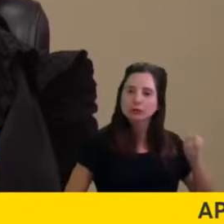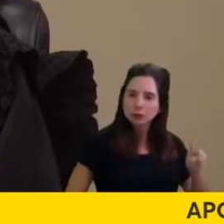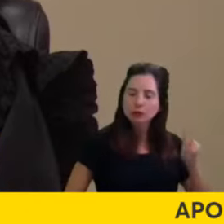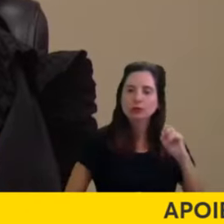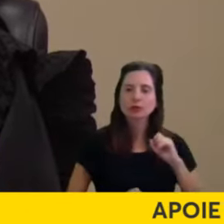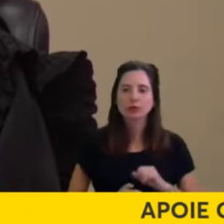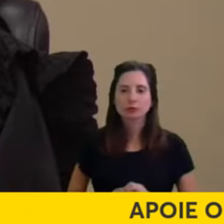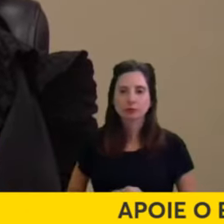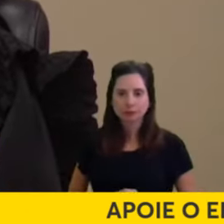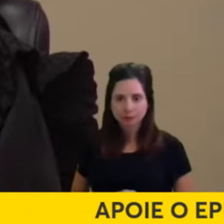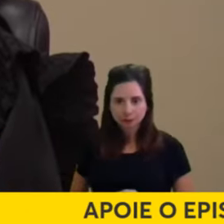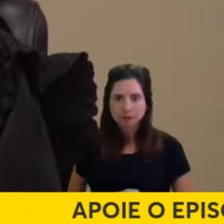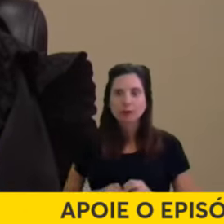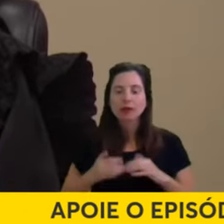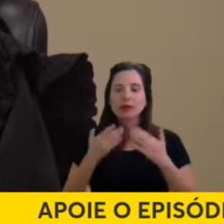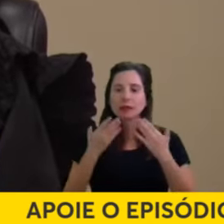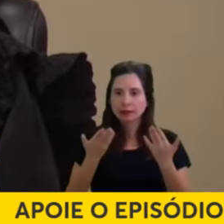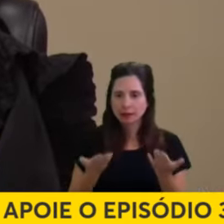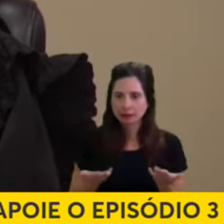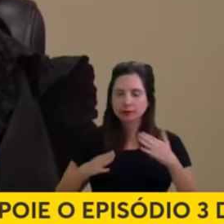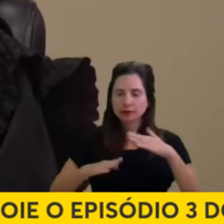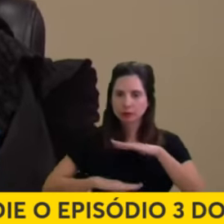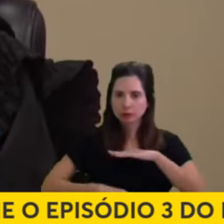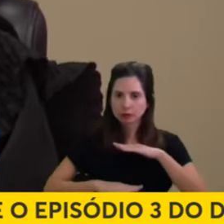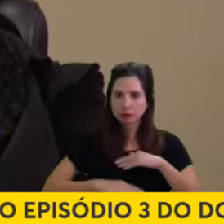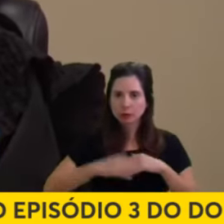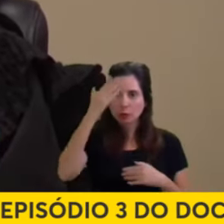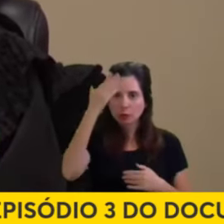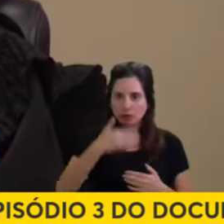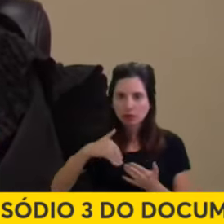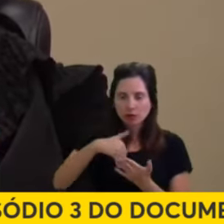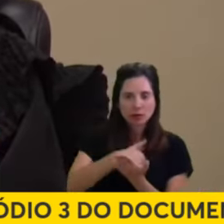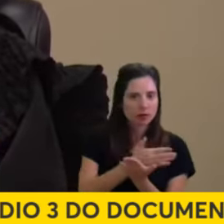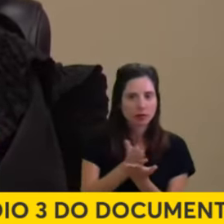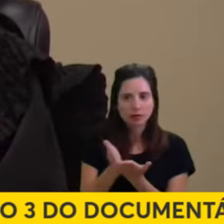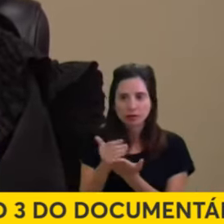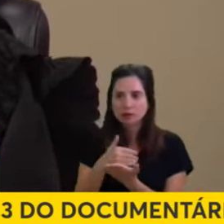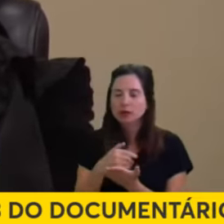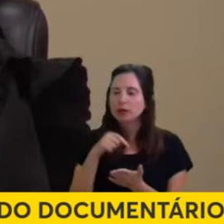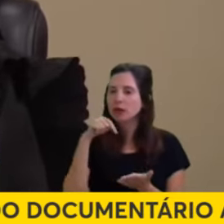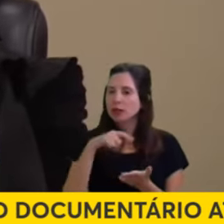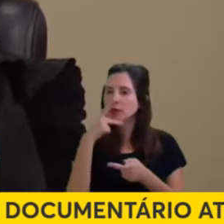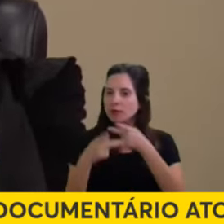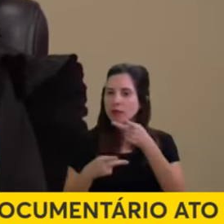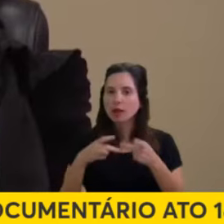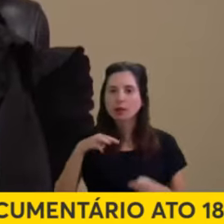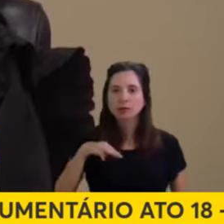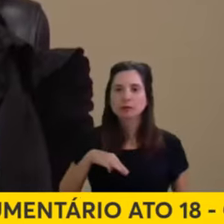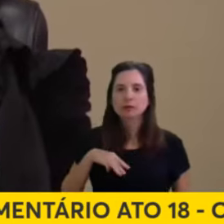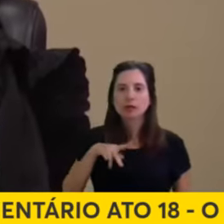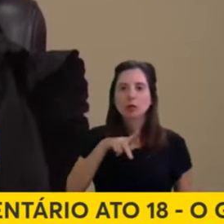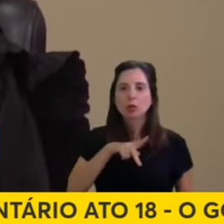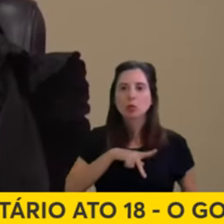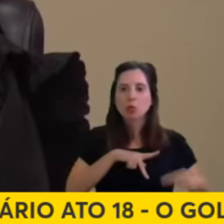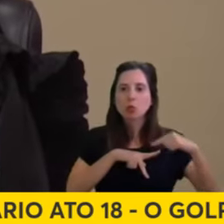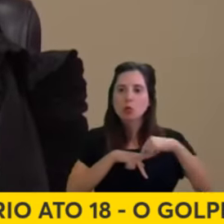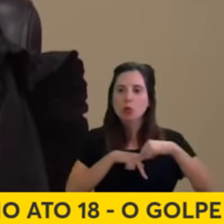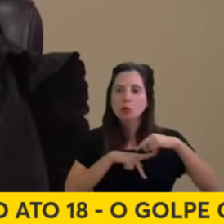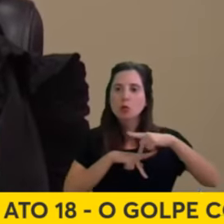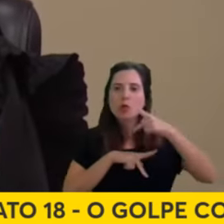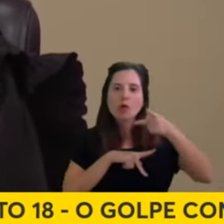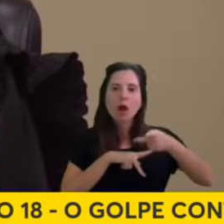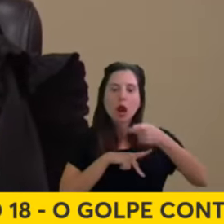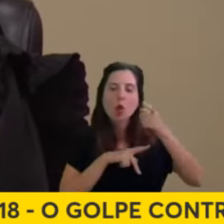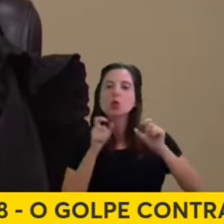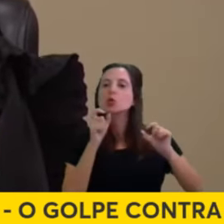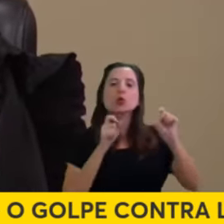abilidade remeto neste caso não comprovação do desvio de finalidade e aqui cito o parecer do Ministério Público veja-se que o próprio